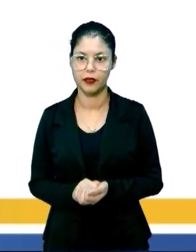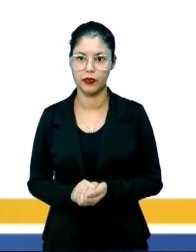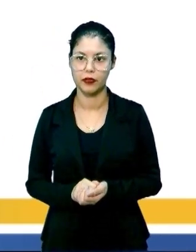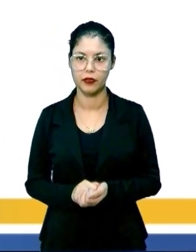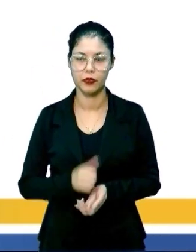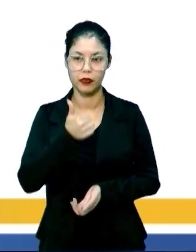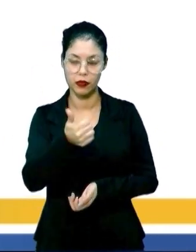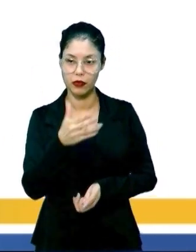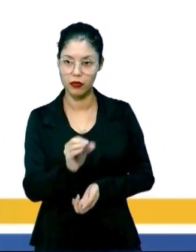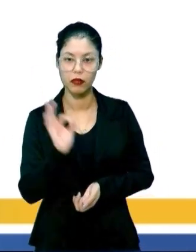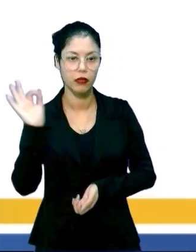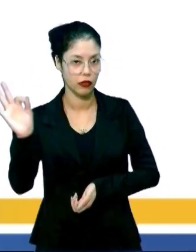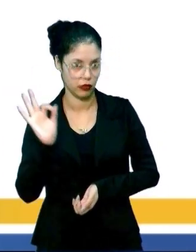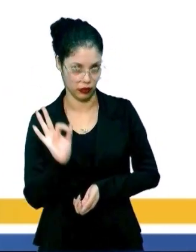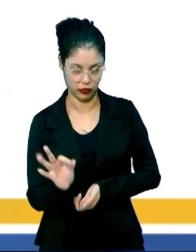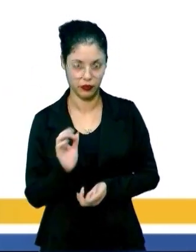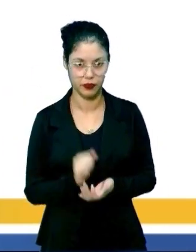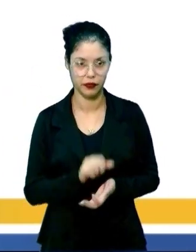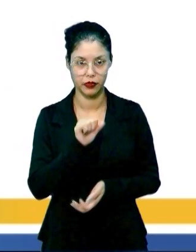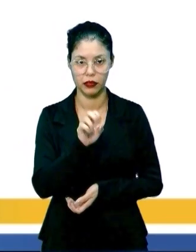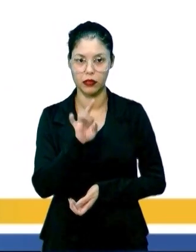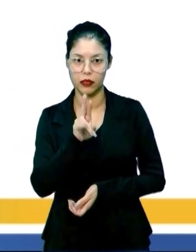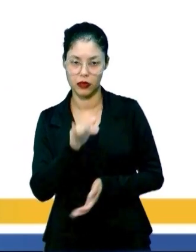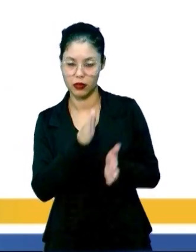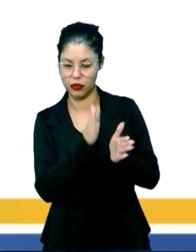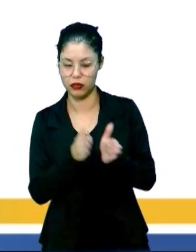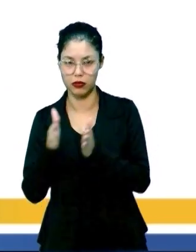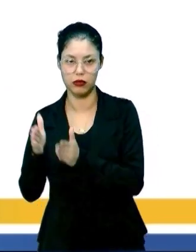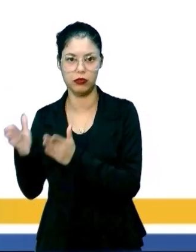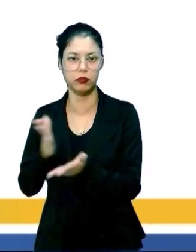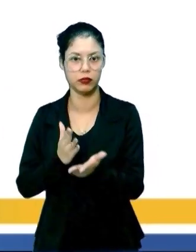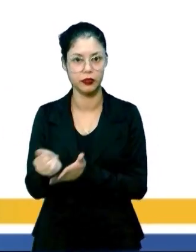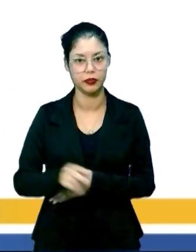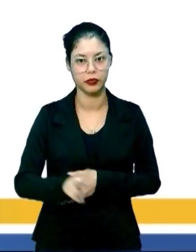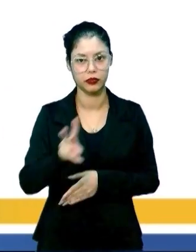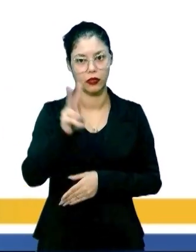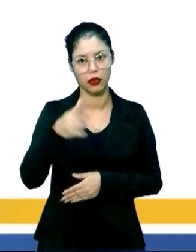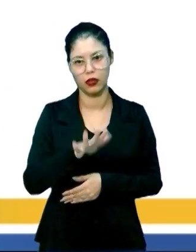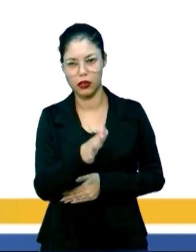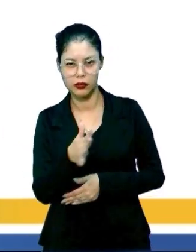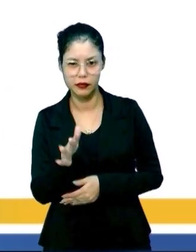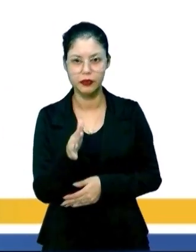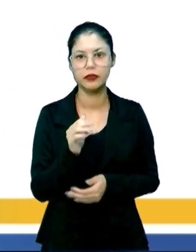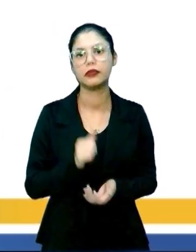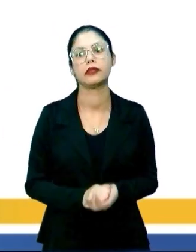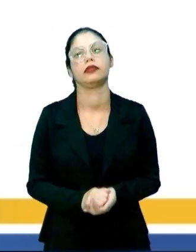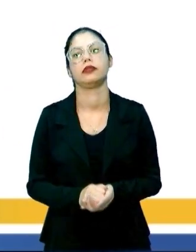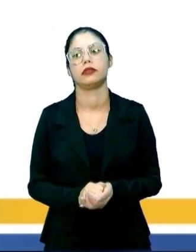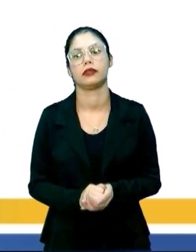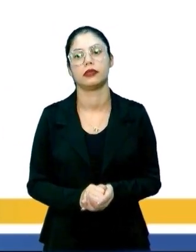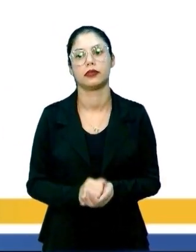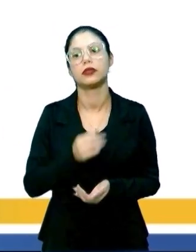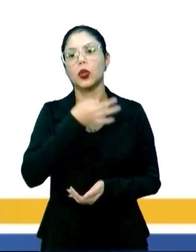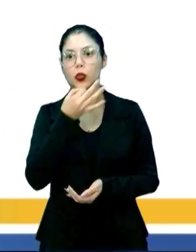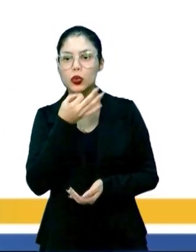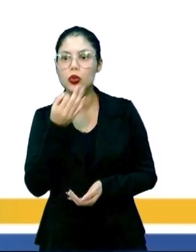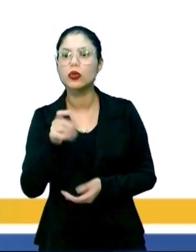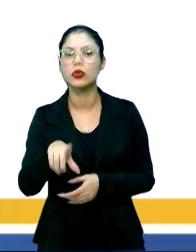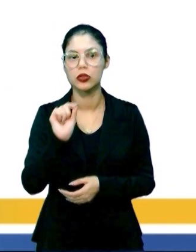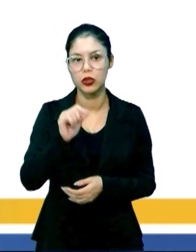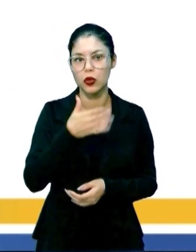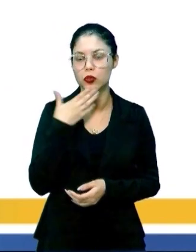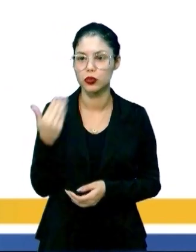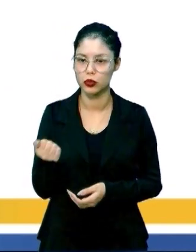investimento, com rentabilidade de 10% ao semestre, resgatando os valores à medida que as prestações da